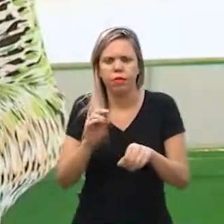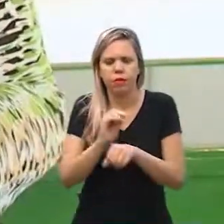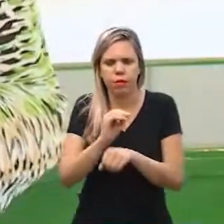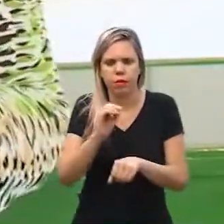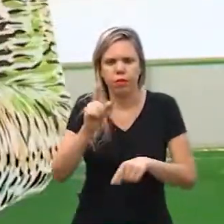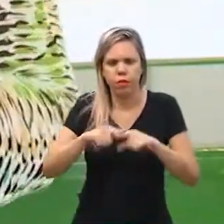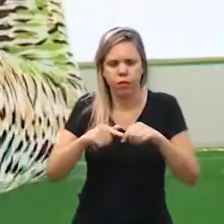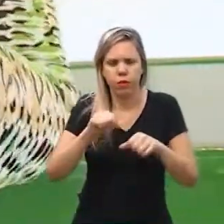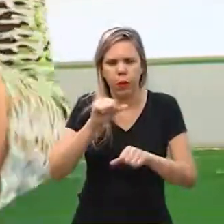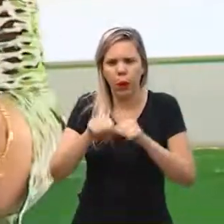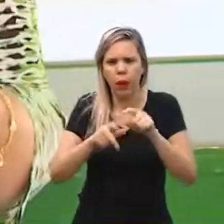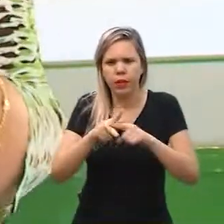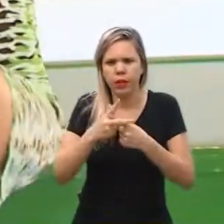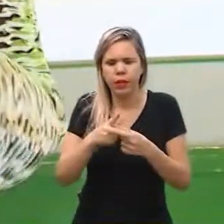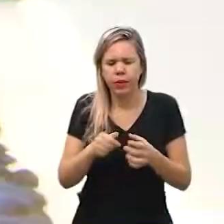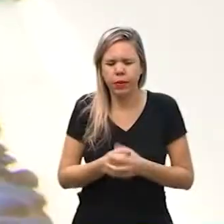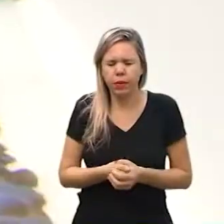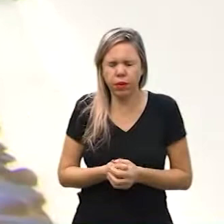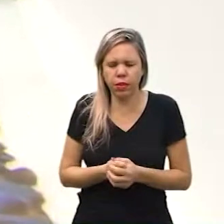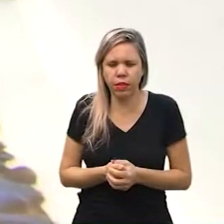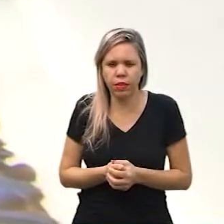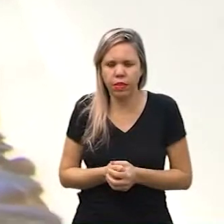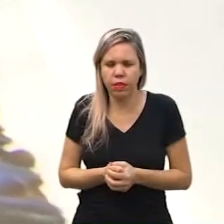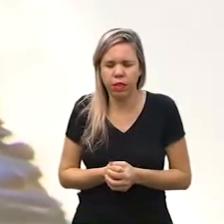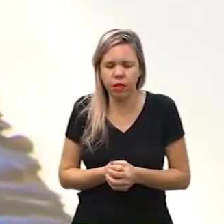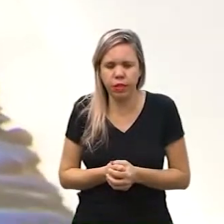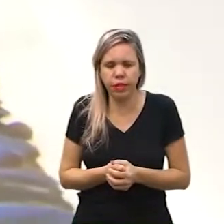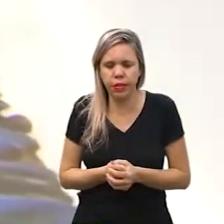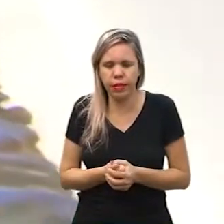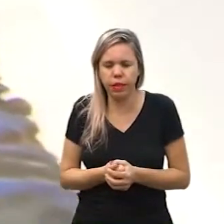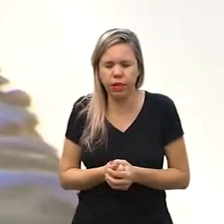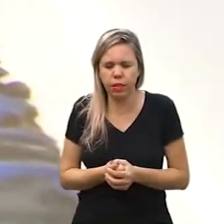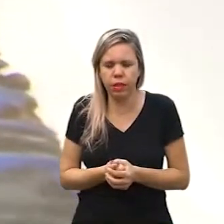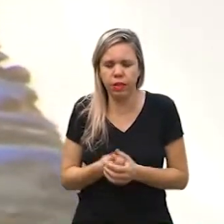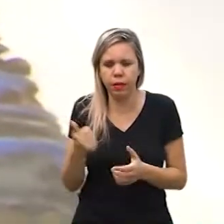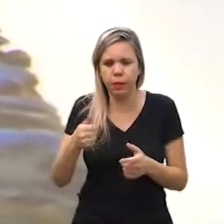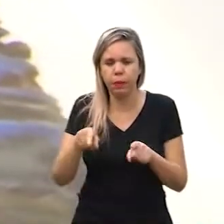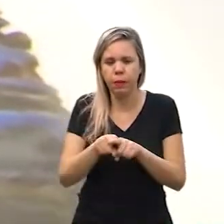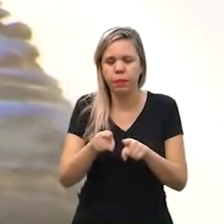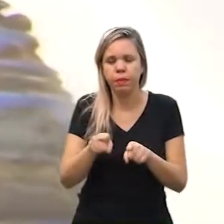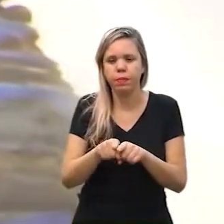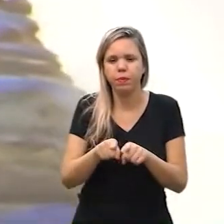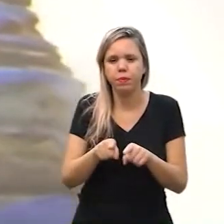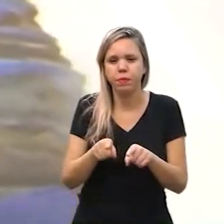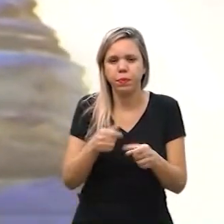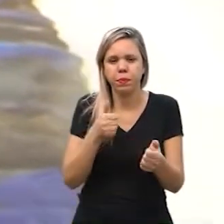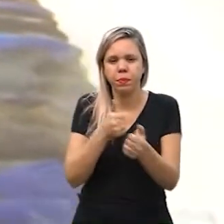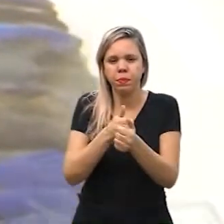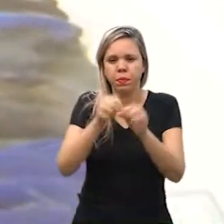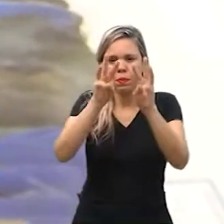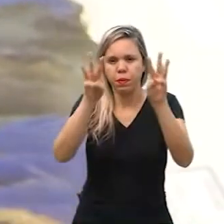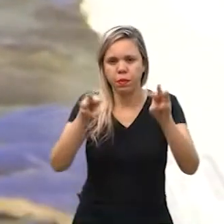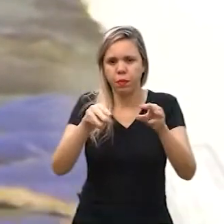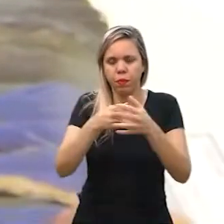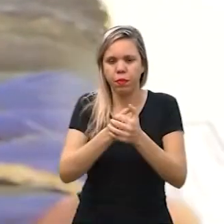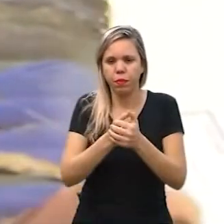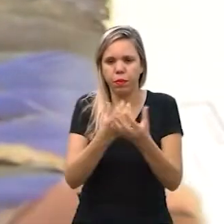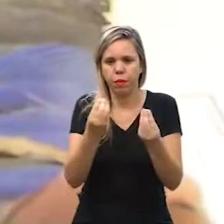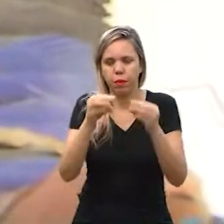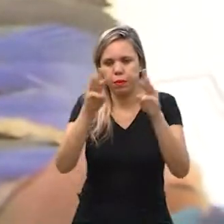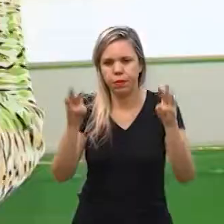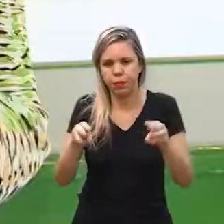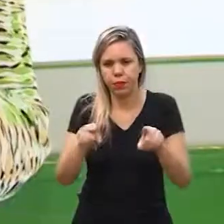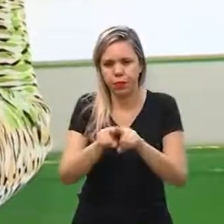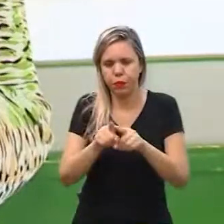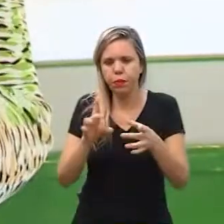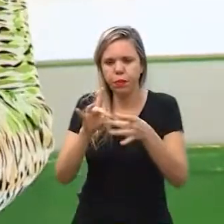conservação e restauro. Então, o primeiro passo, você se aproximar de um museu. Tem muitos museus que